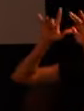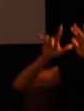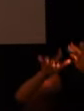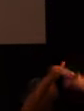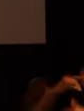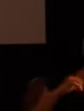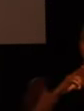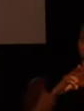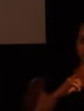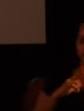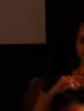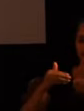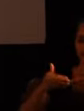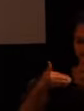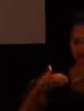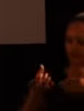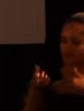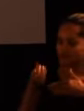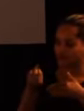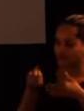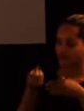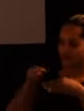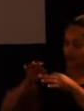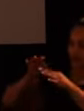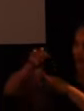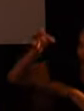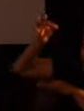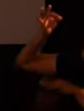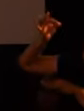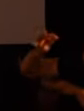E até a faixa dos 60 metros também, lá no fundo.